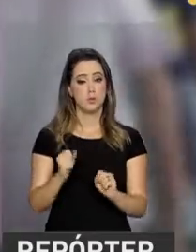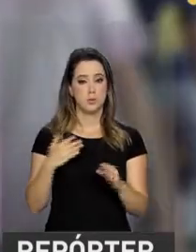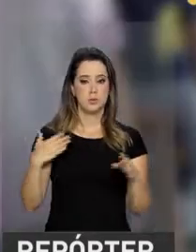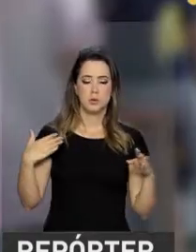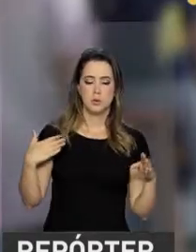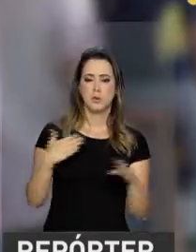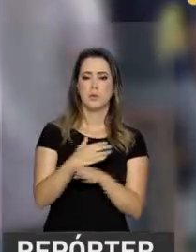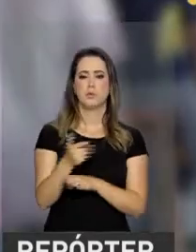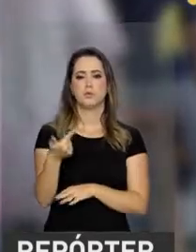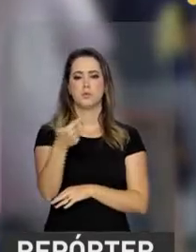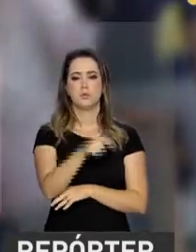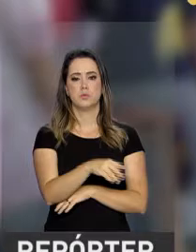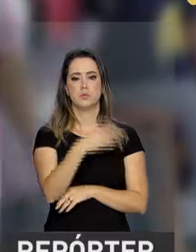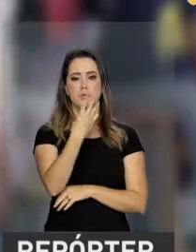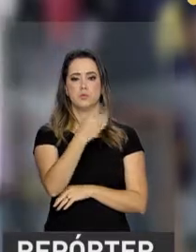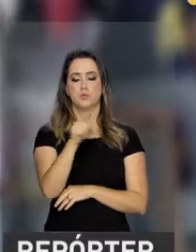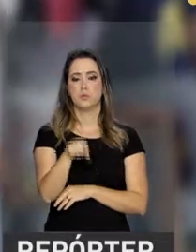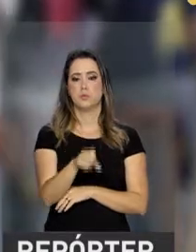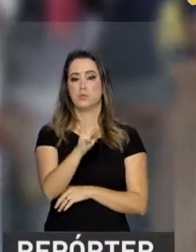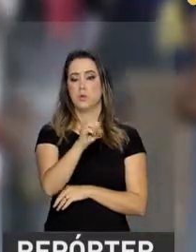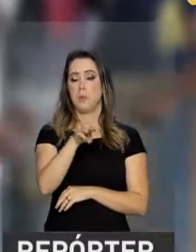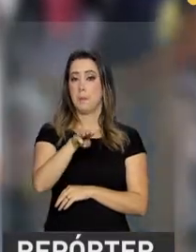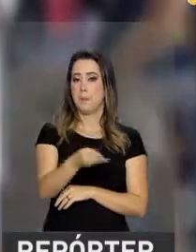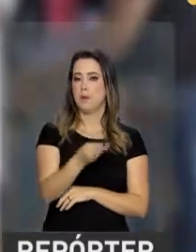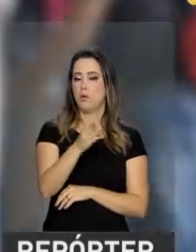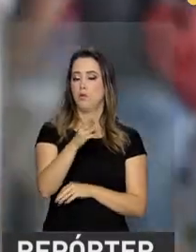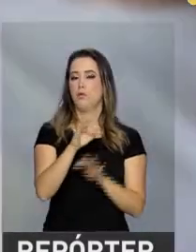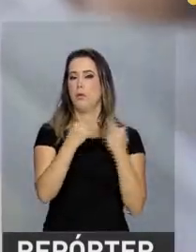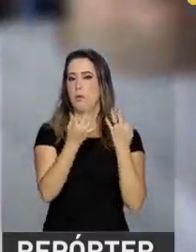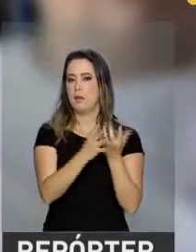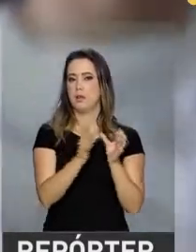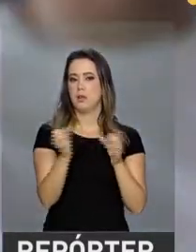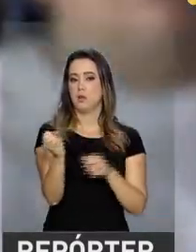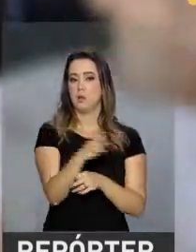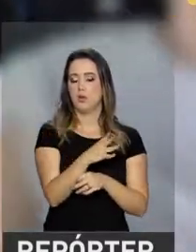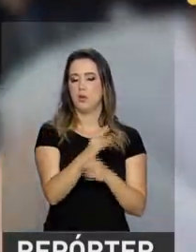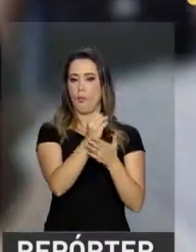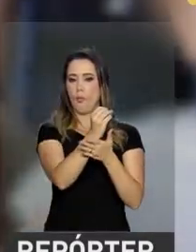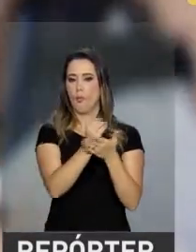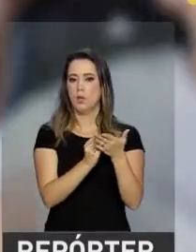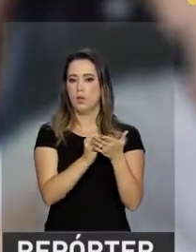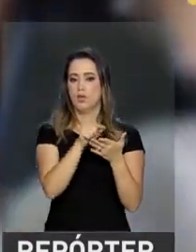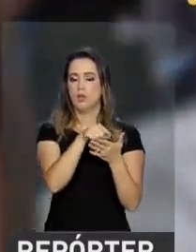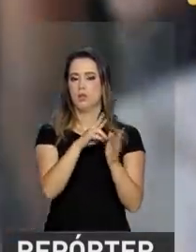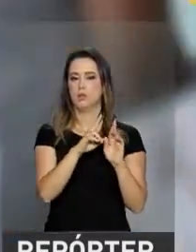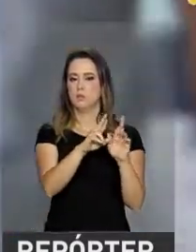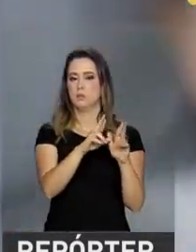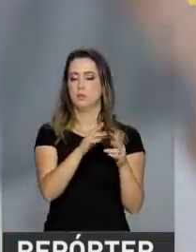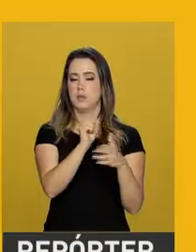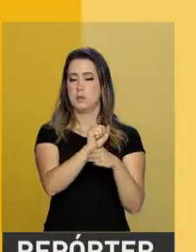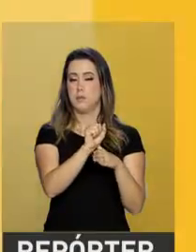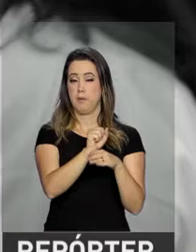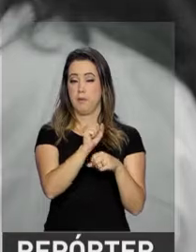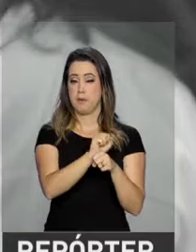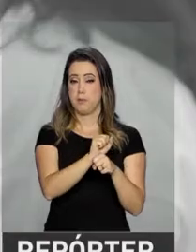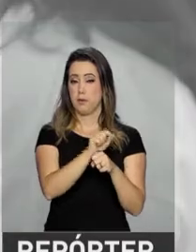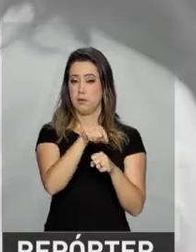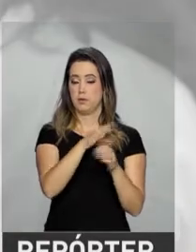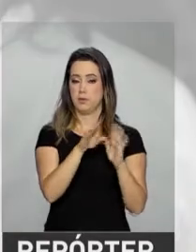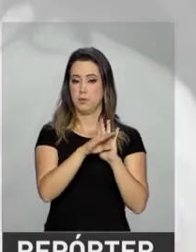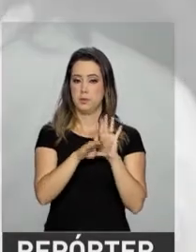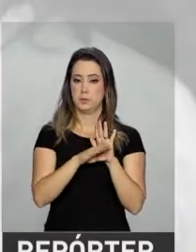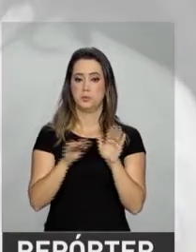entrada de outras 4 milhões e 800 mil famílias zerando a fila de espera do programa já no